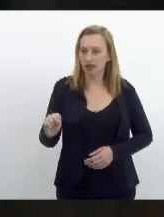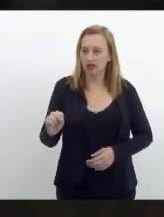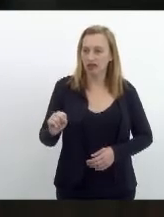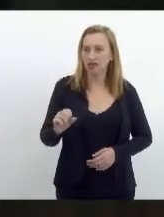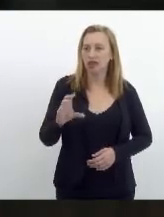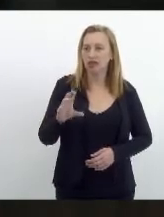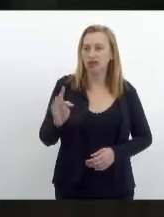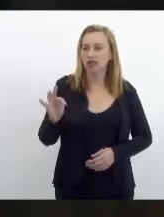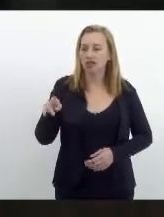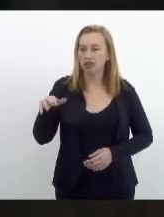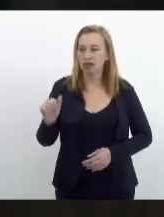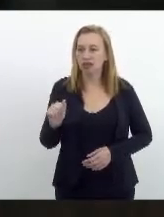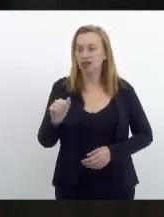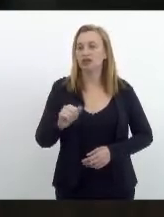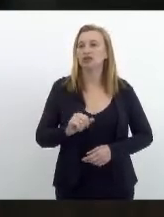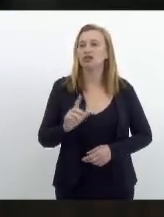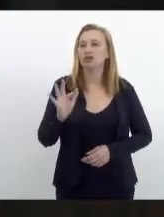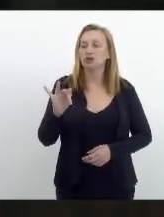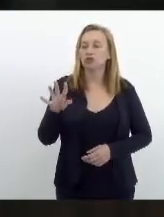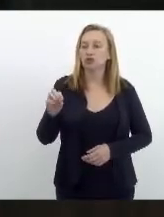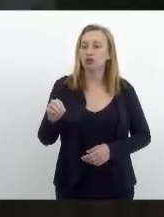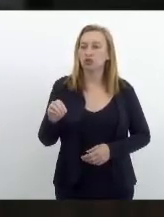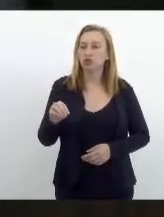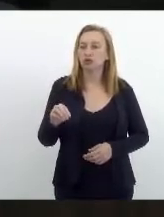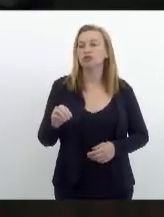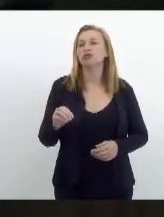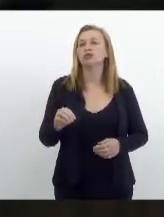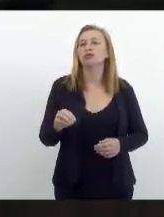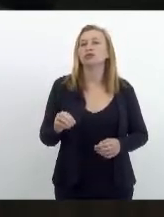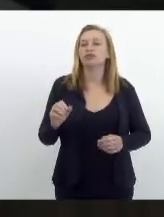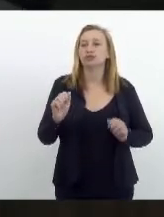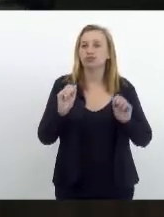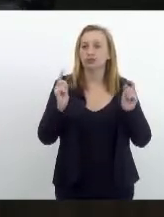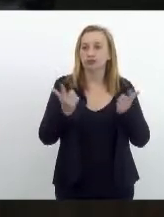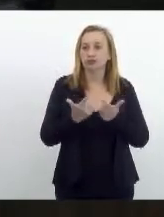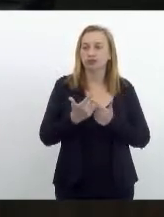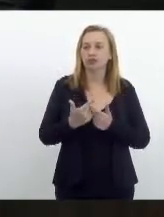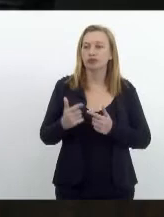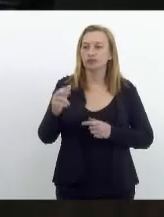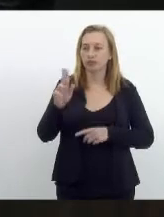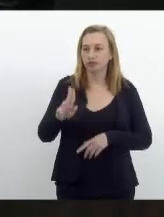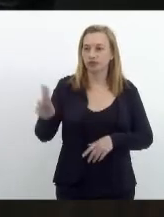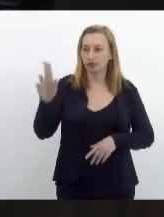do Fundo Especial da Assembleia, à Universidade Federal Fluminense. Pendendo de pareceres